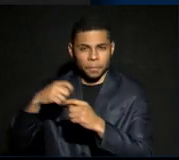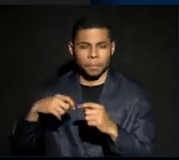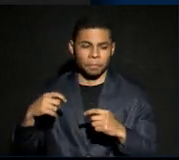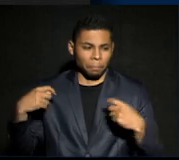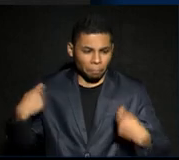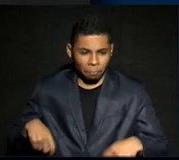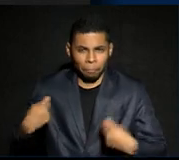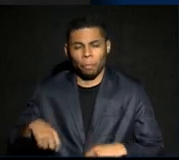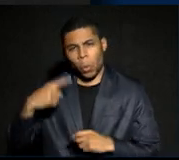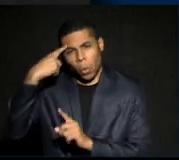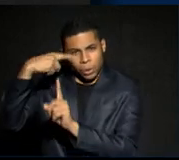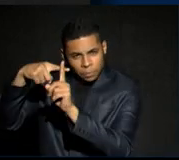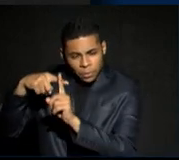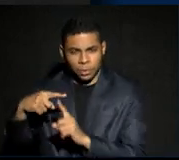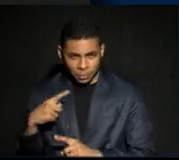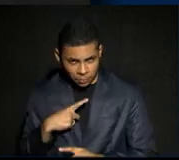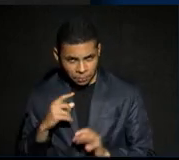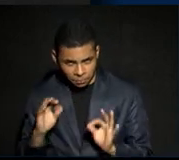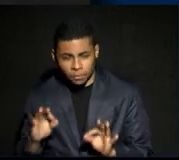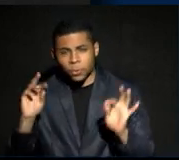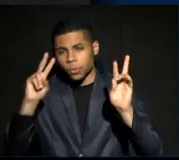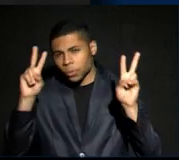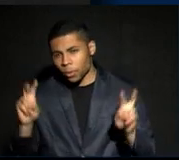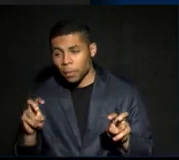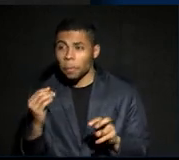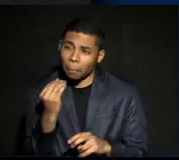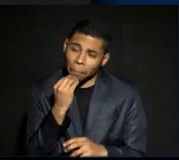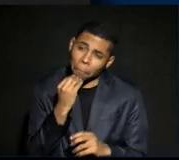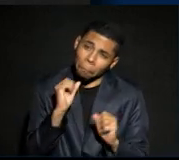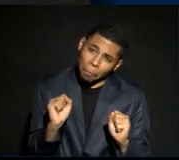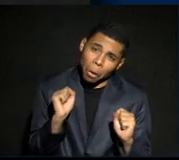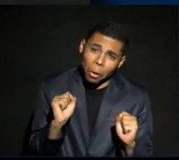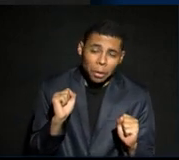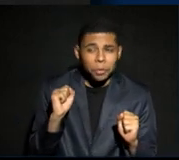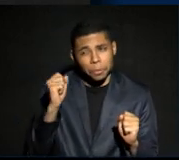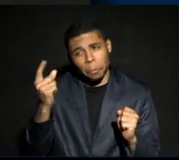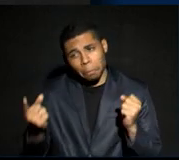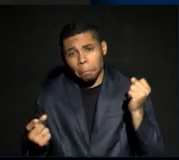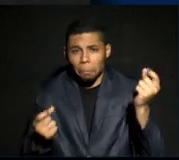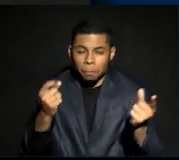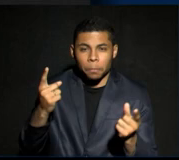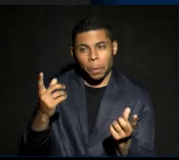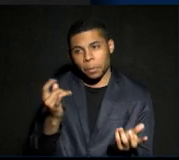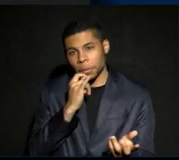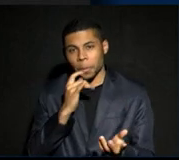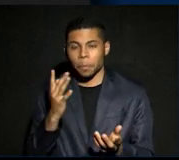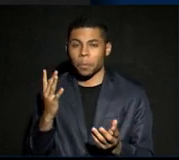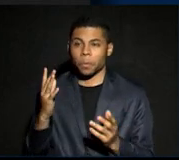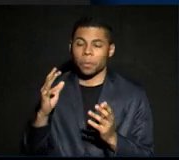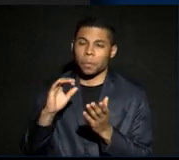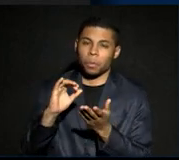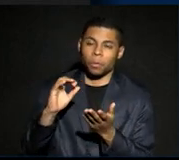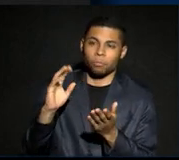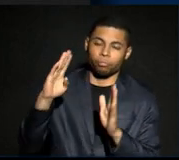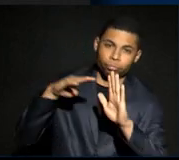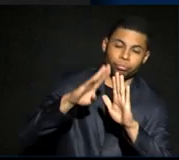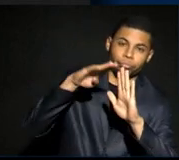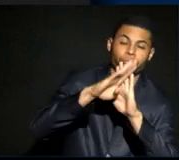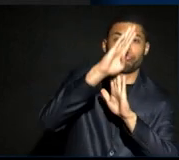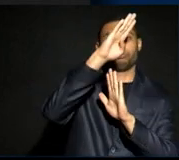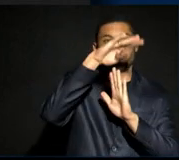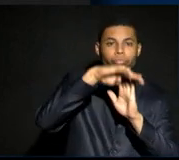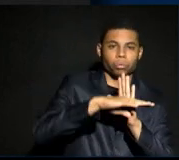excessivamente otimista com relação à possibilidade, eventualmente, até ou de ter que voltar a subir? Porque se a gente